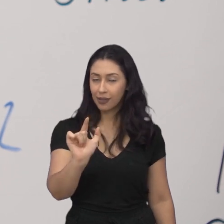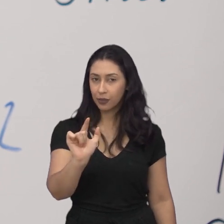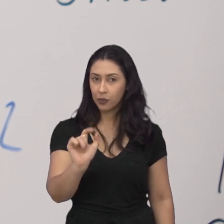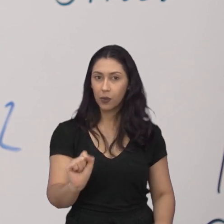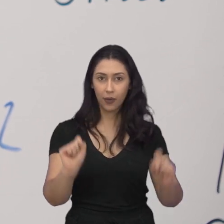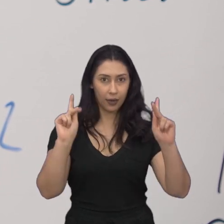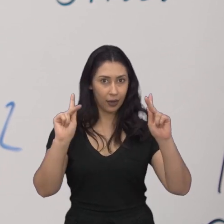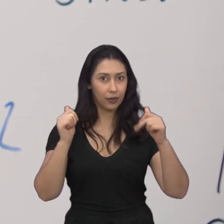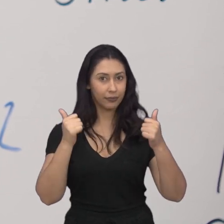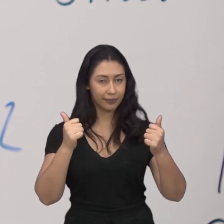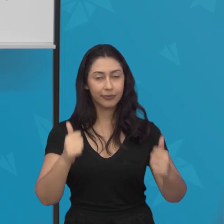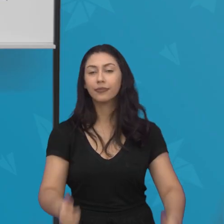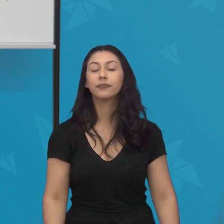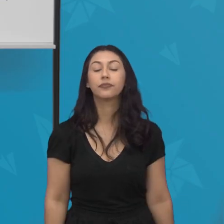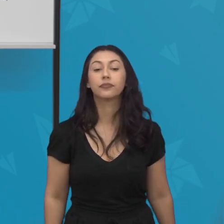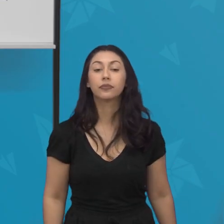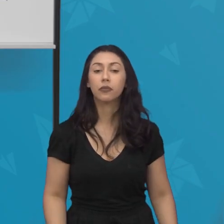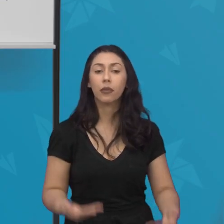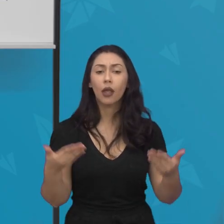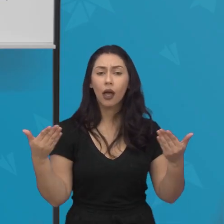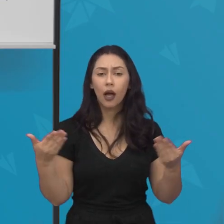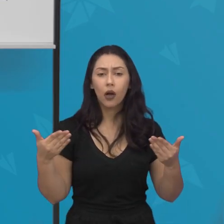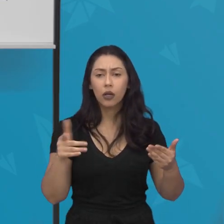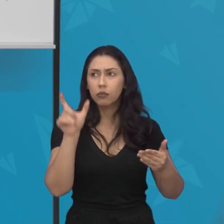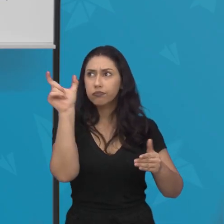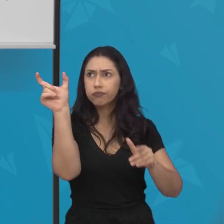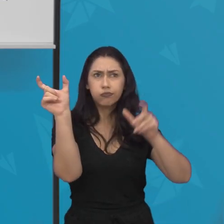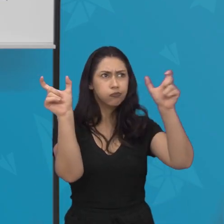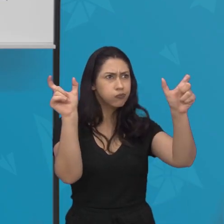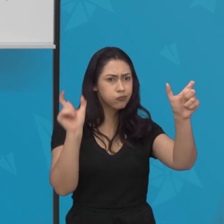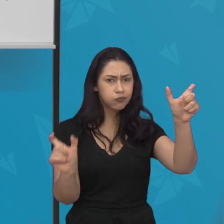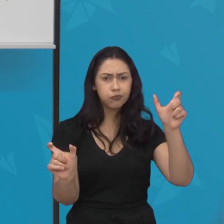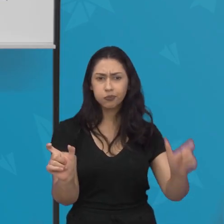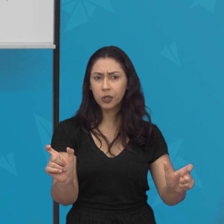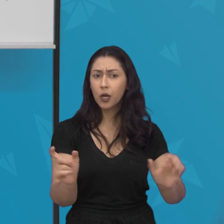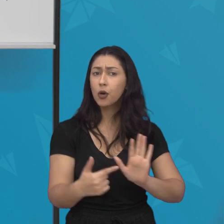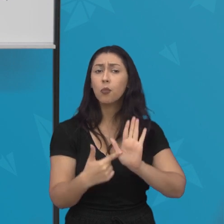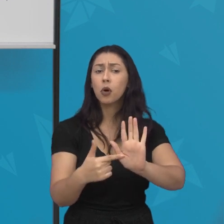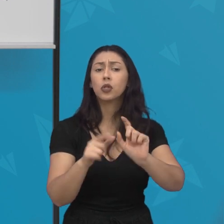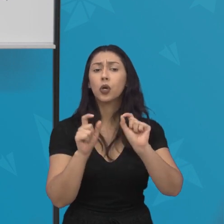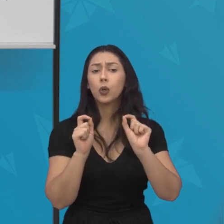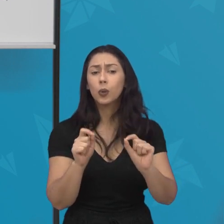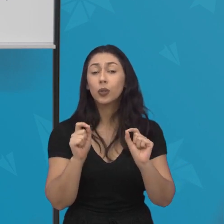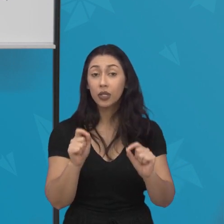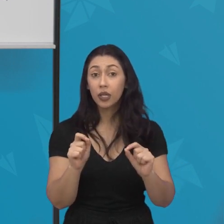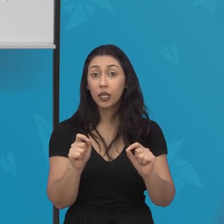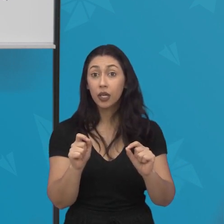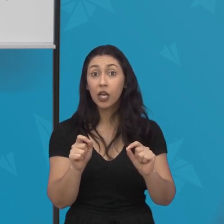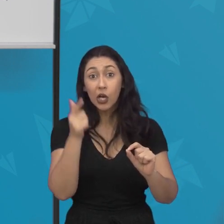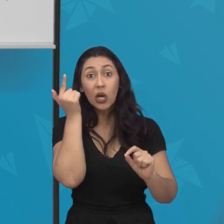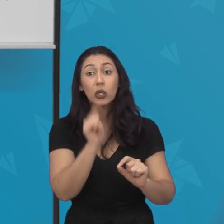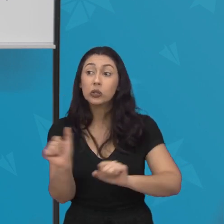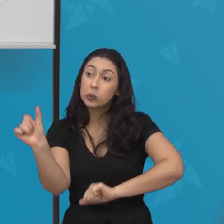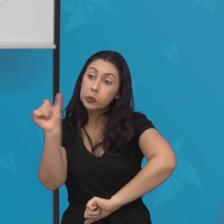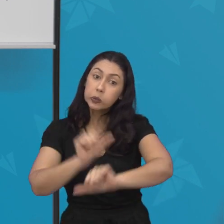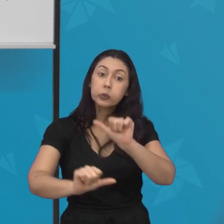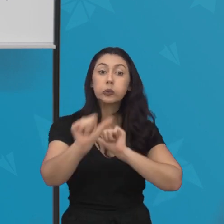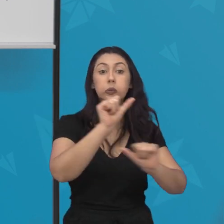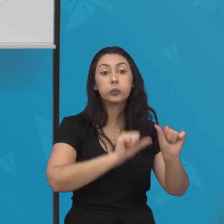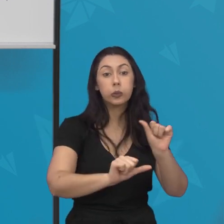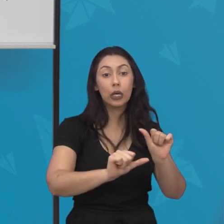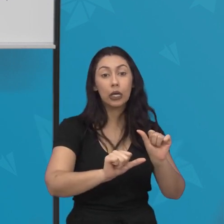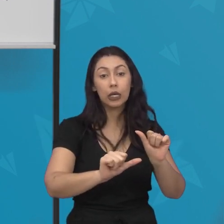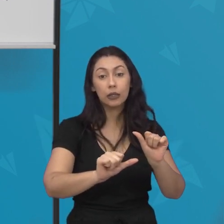67,2 litros. Tudo bem? Agora, montando essa equação aqui, né, a gente tem aqui que no exercício ele dava o quê? Que ele tem 5,4